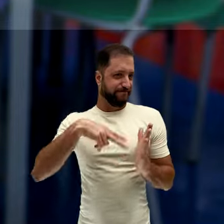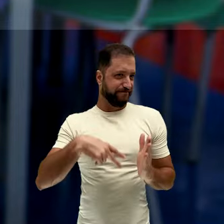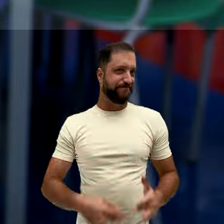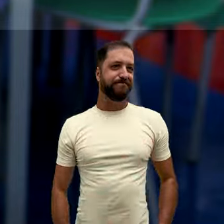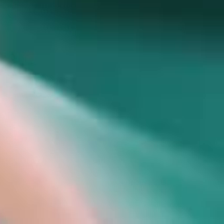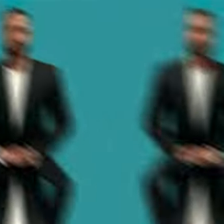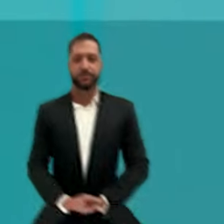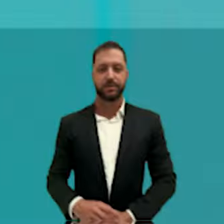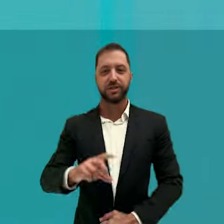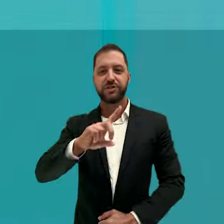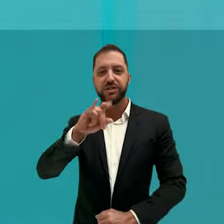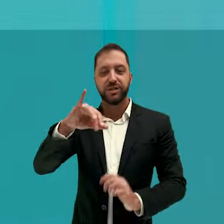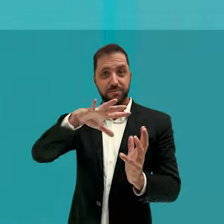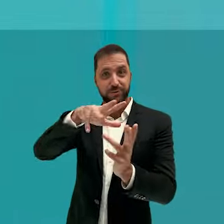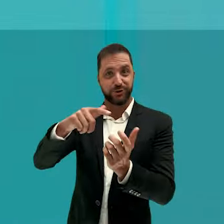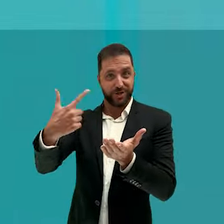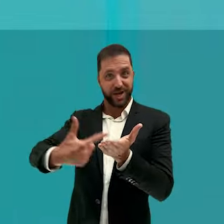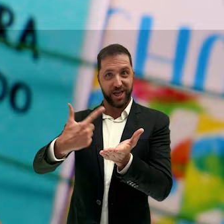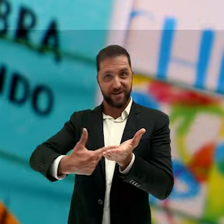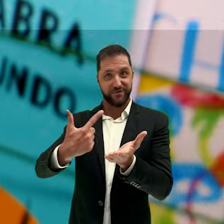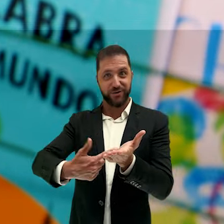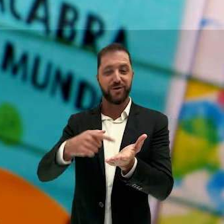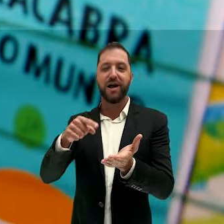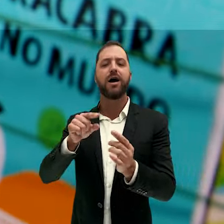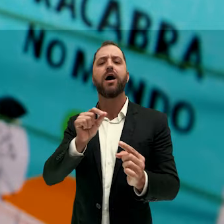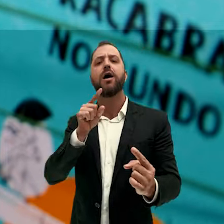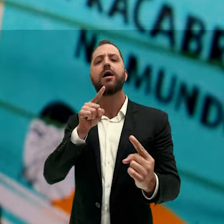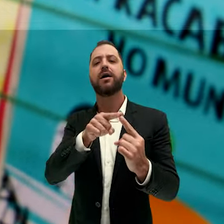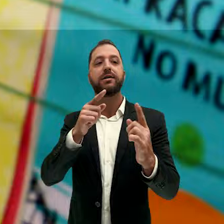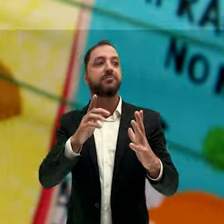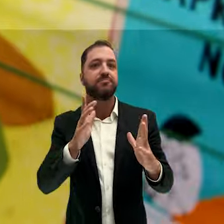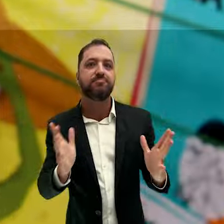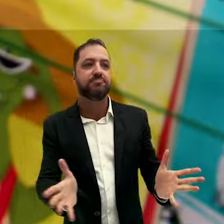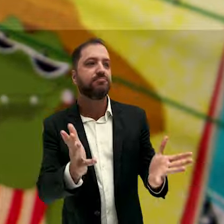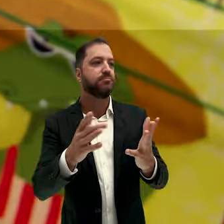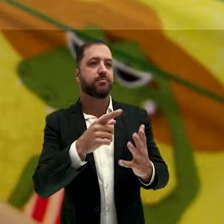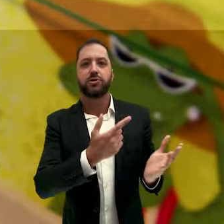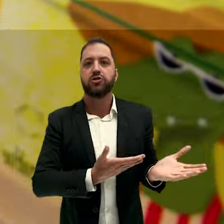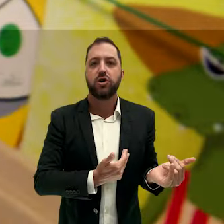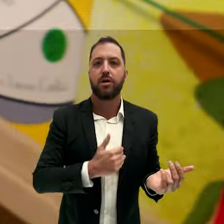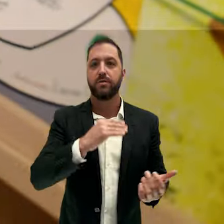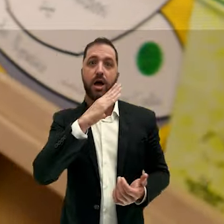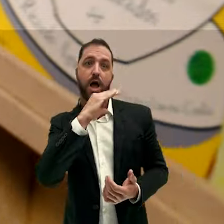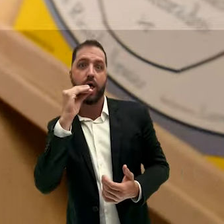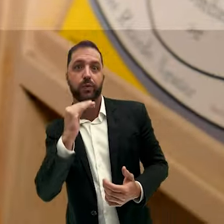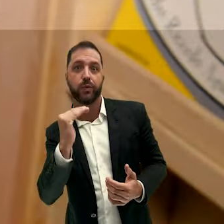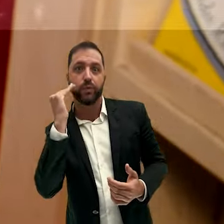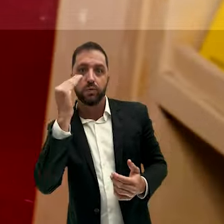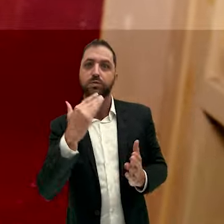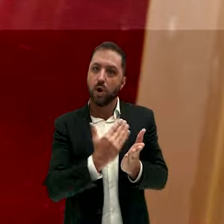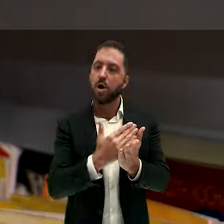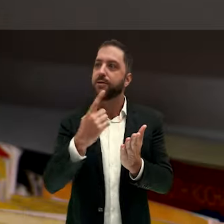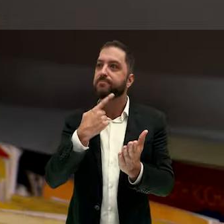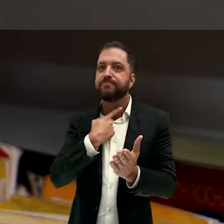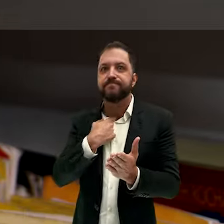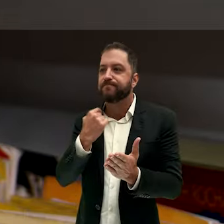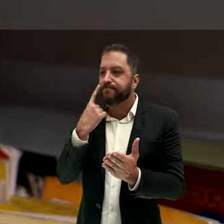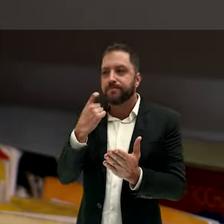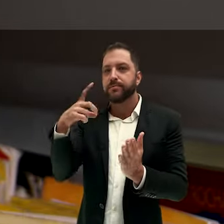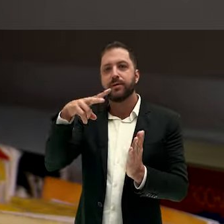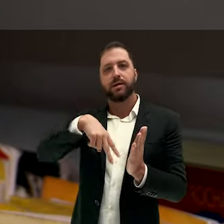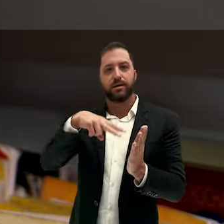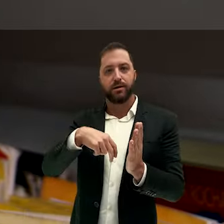esse acesso. O Dia Mundial do Livro também é uma forma para incentivar a leitura entre jovens e adultos. E no